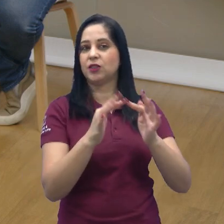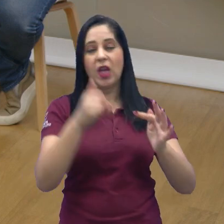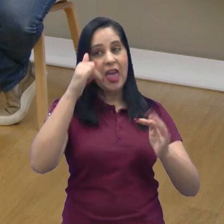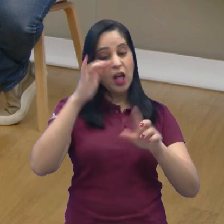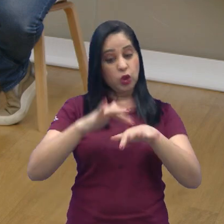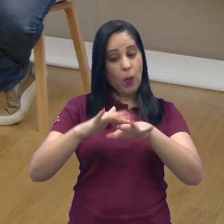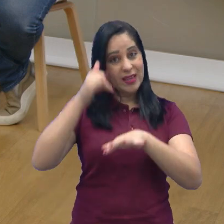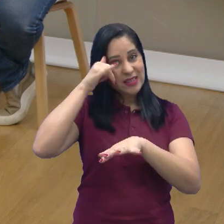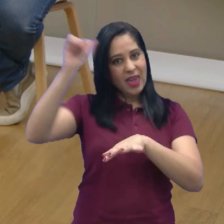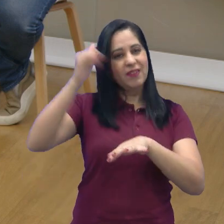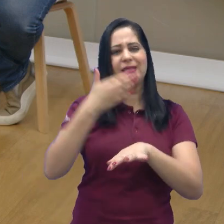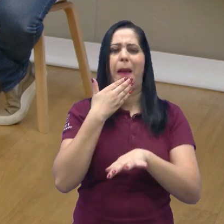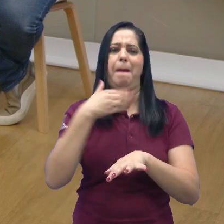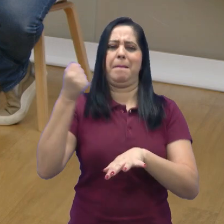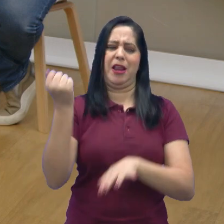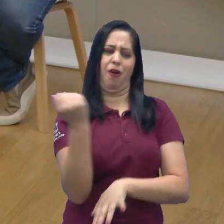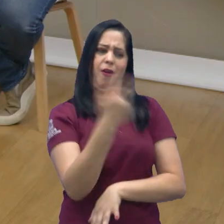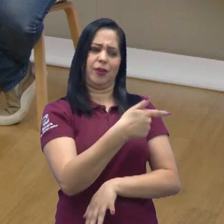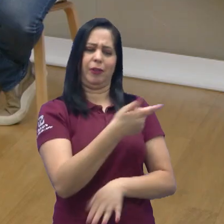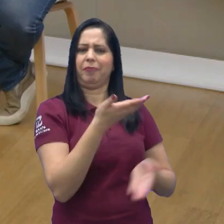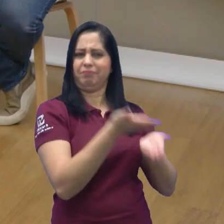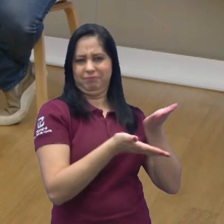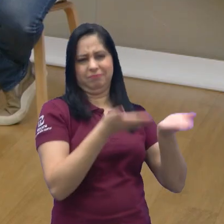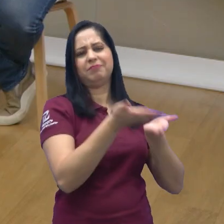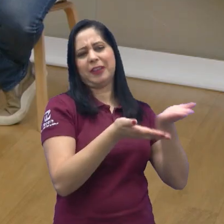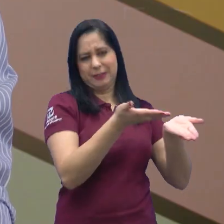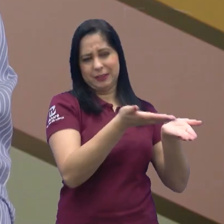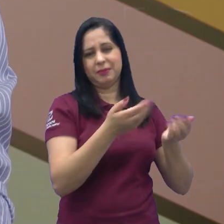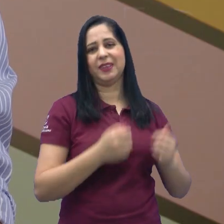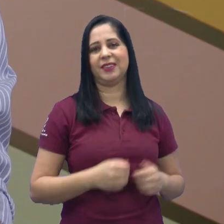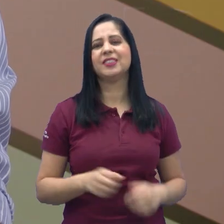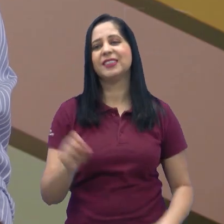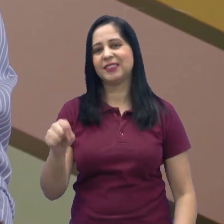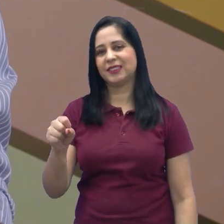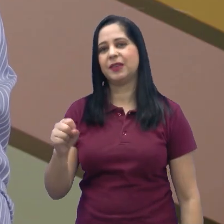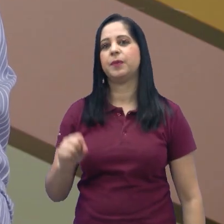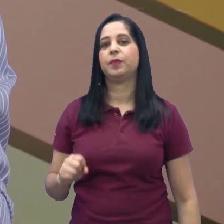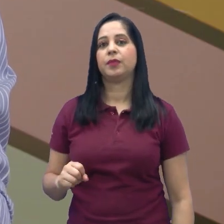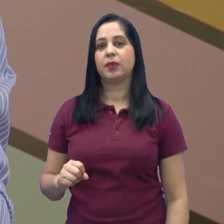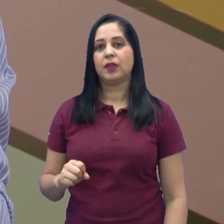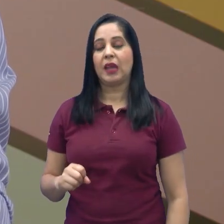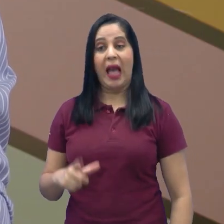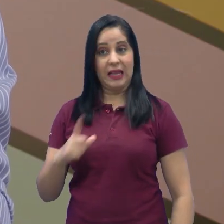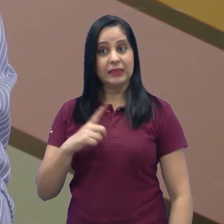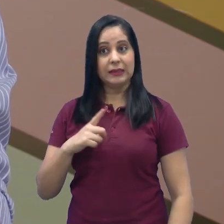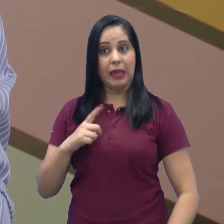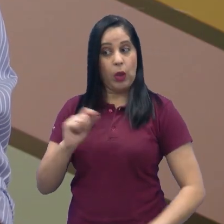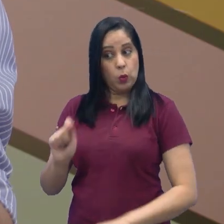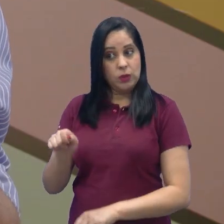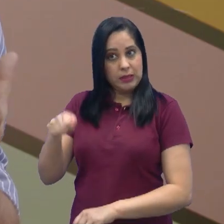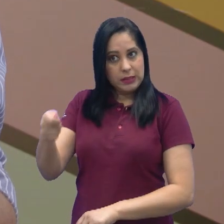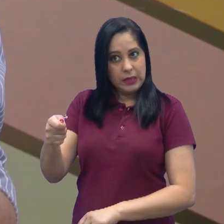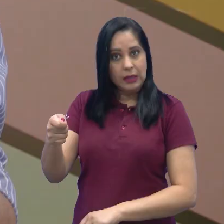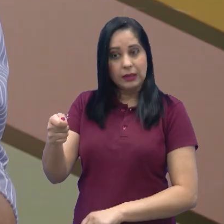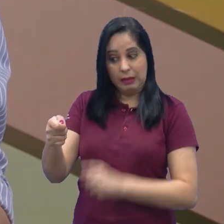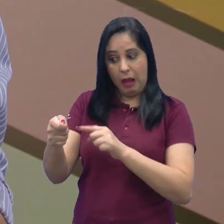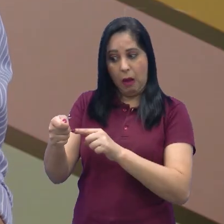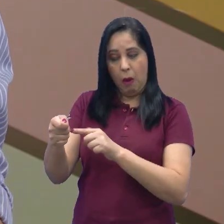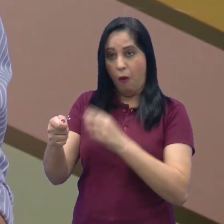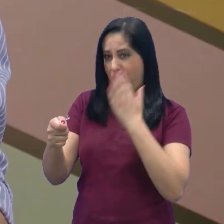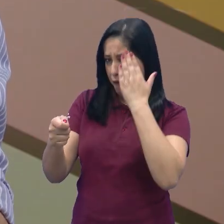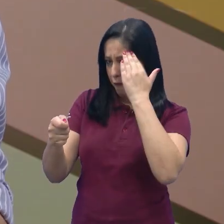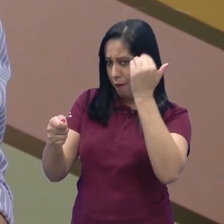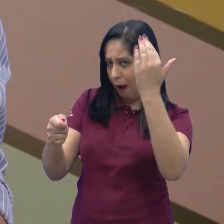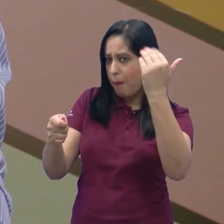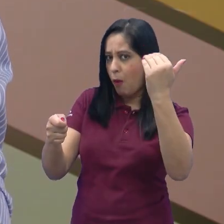é sempre muito melhor do que tratar, não é mesmo? Inclusive, uma palavra que está muito em moda hoje, que é